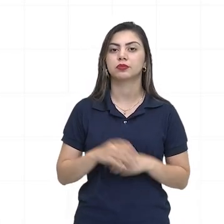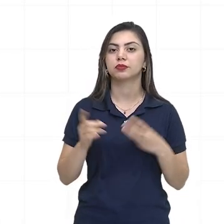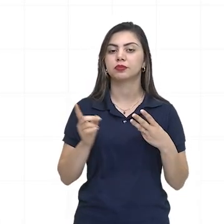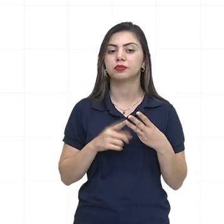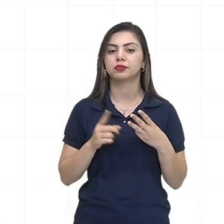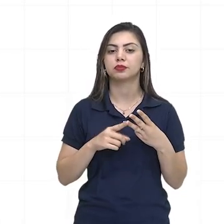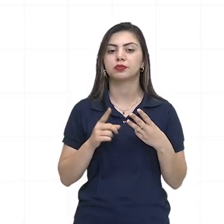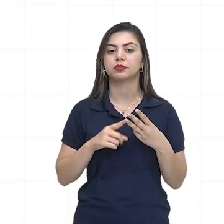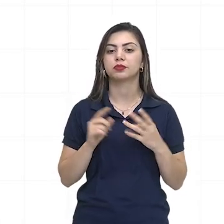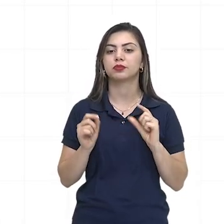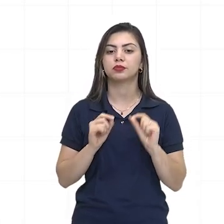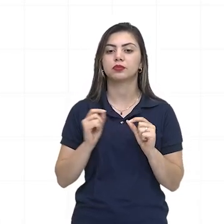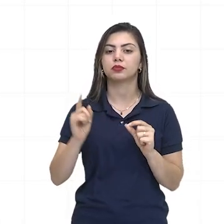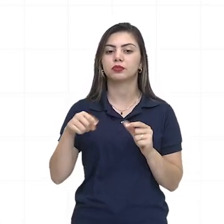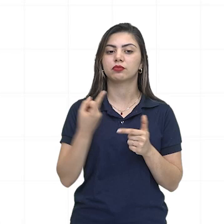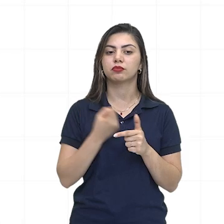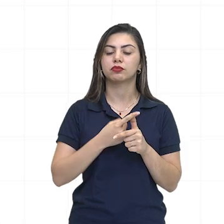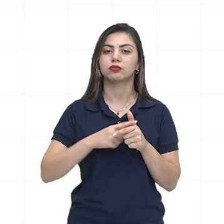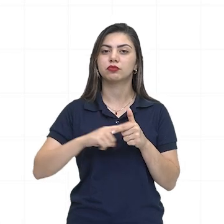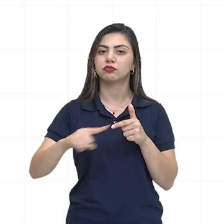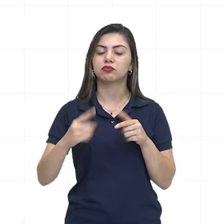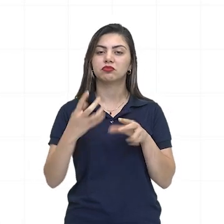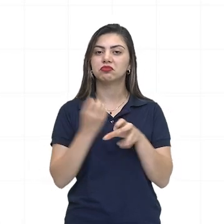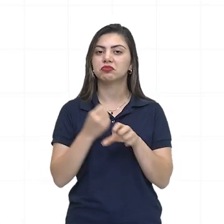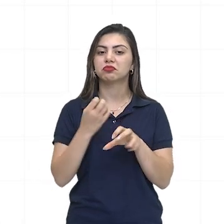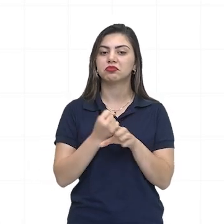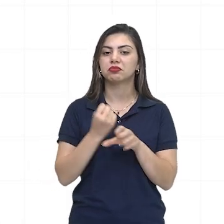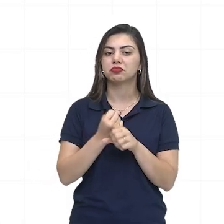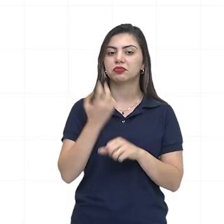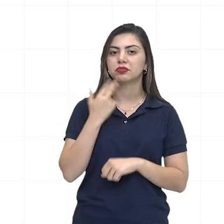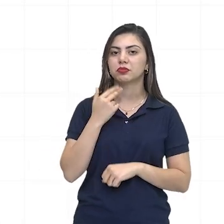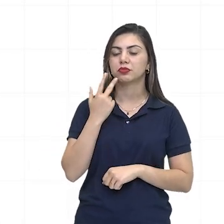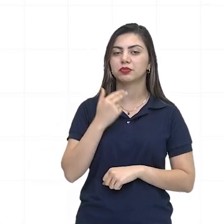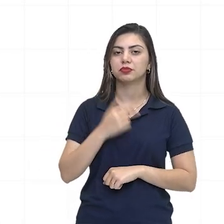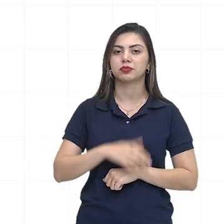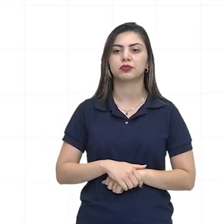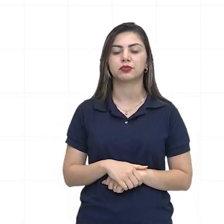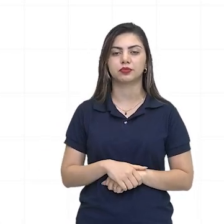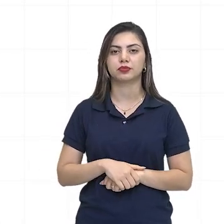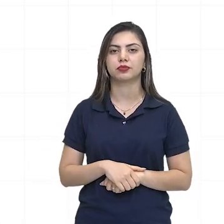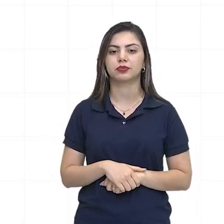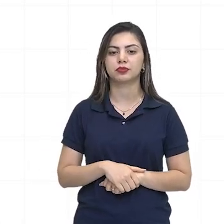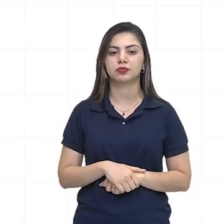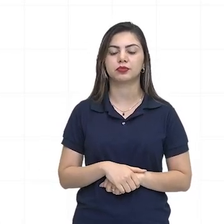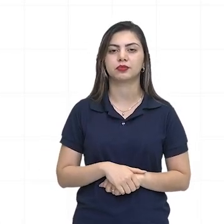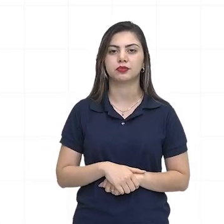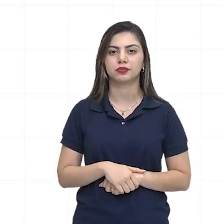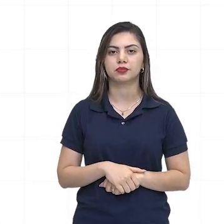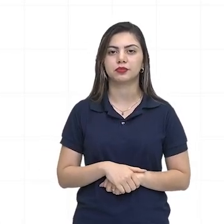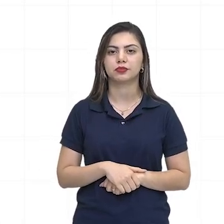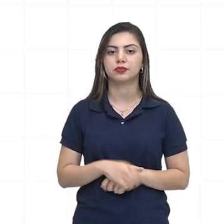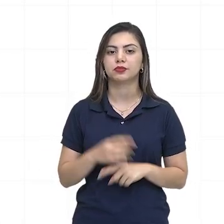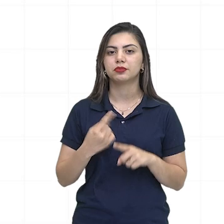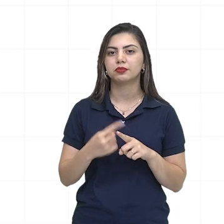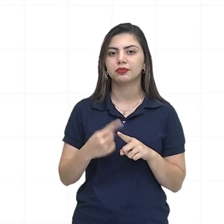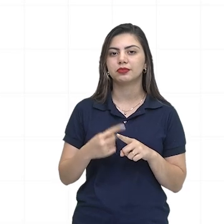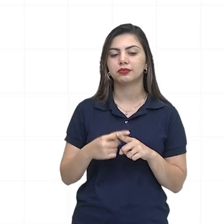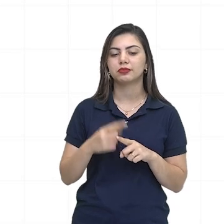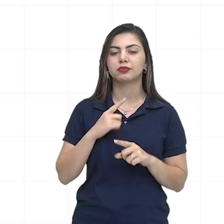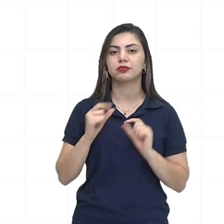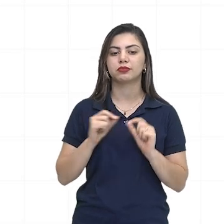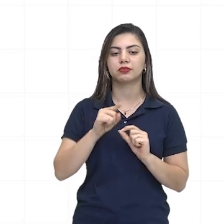terceiro passo, que é efetuar a divisão como se os números realmente fossem naturais, porque vai ser ali